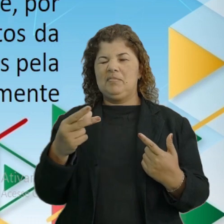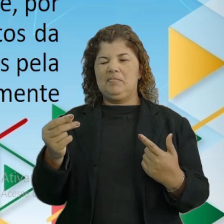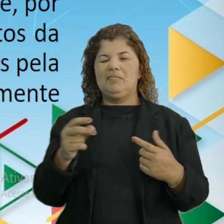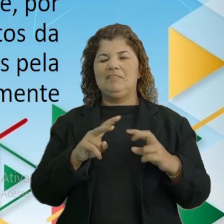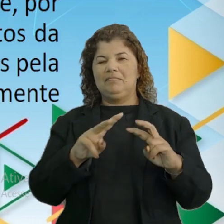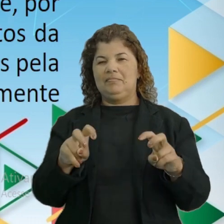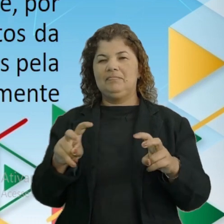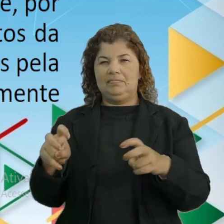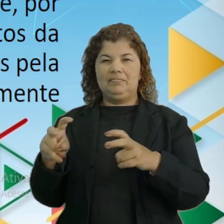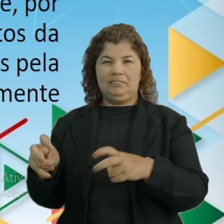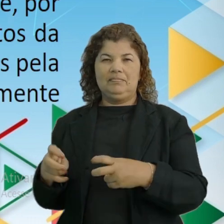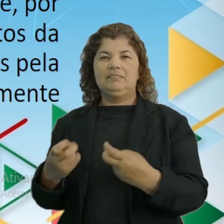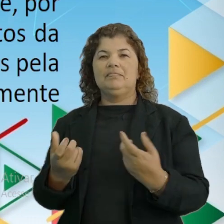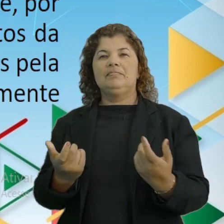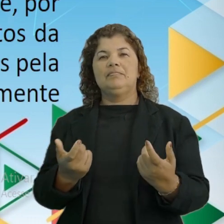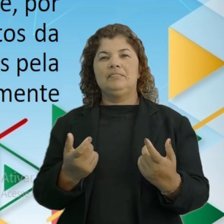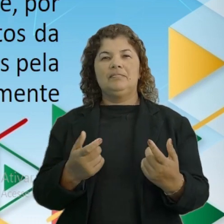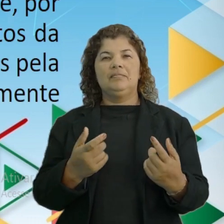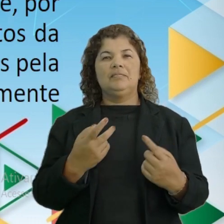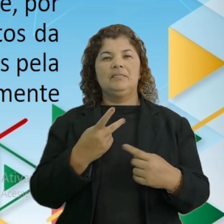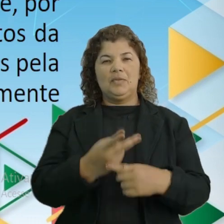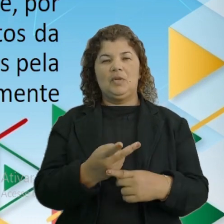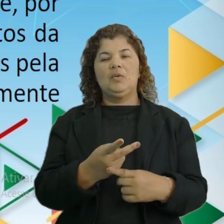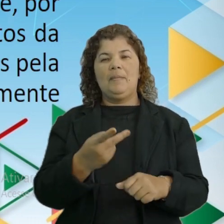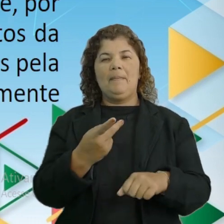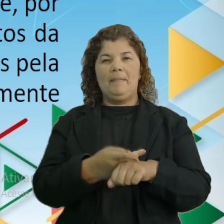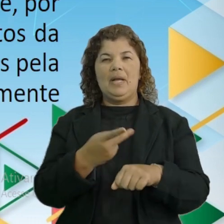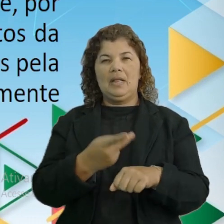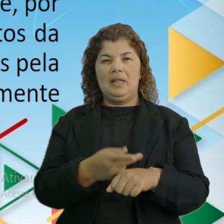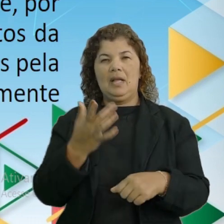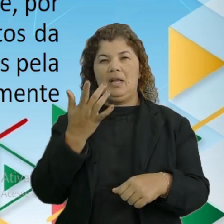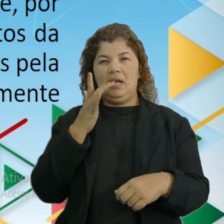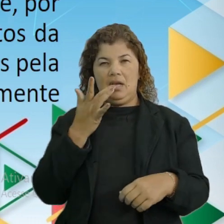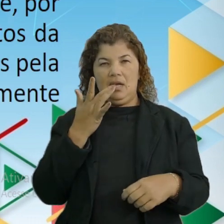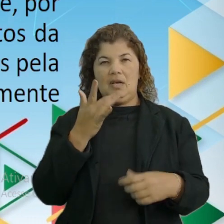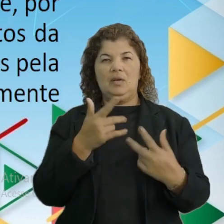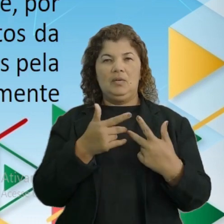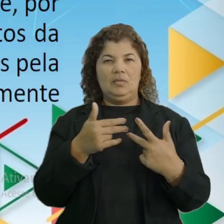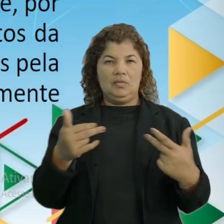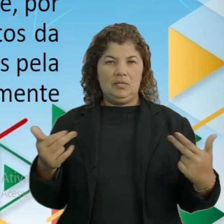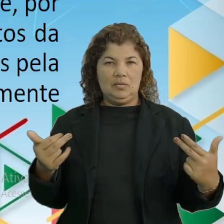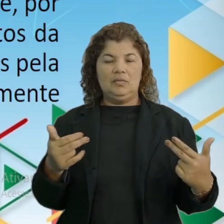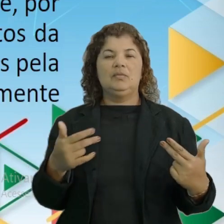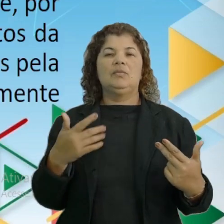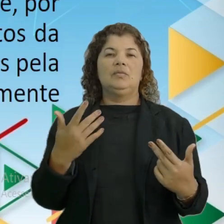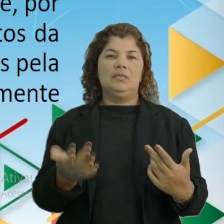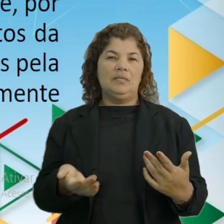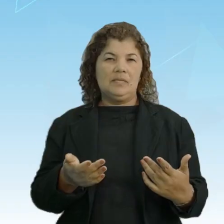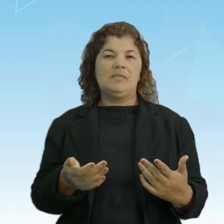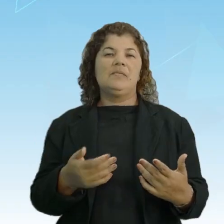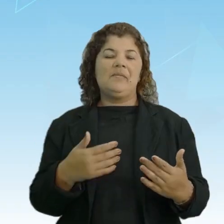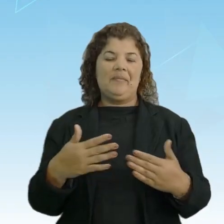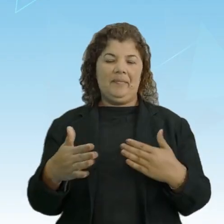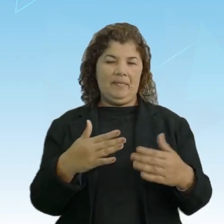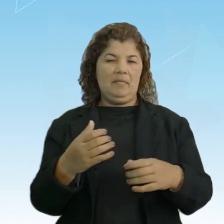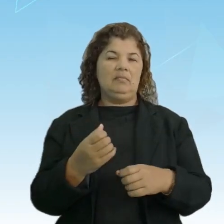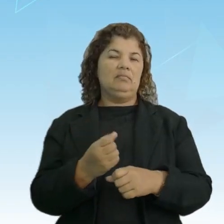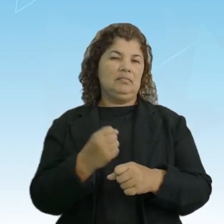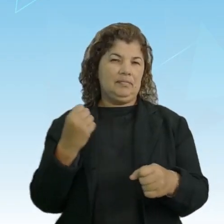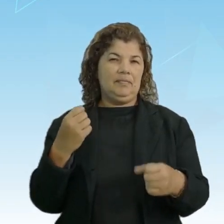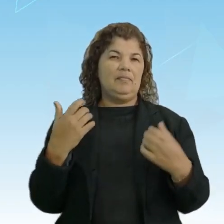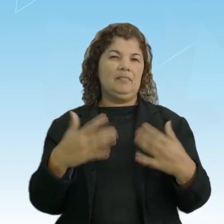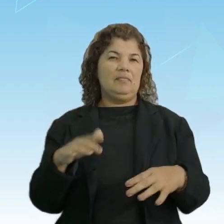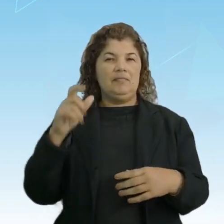explorar, principalmente a procura de metais preciosos. Pessoal, nós vivíamos no mercantilismo, né? Então,